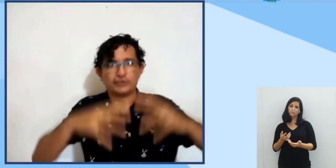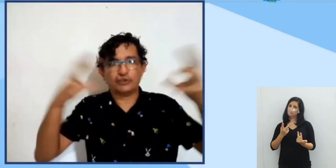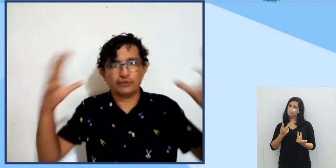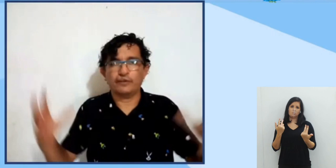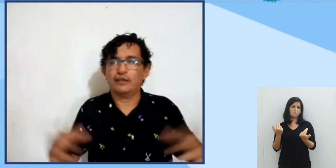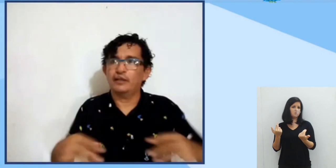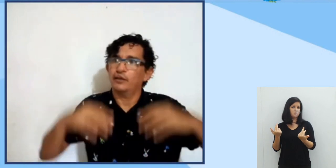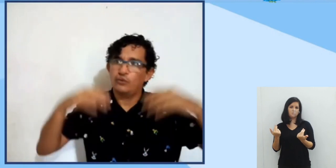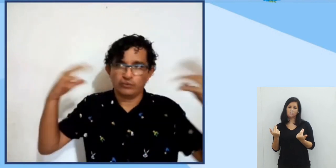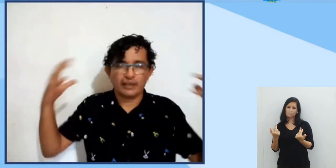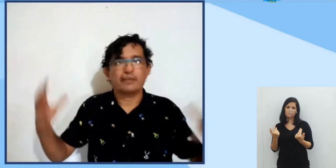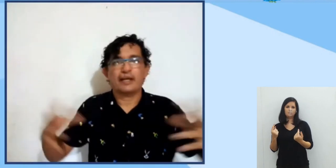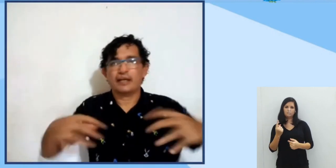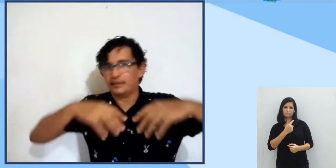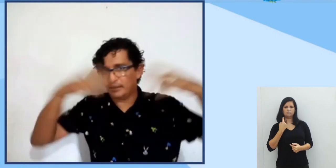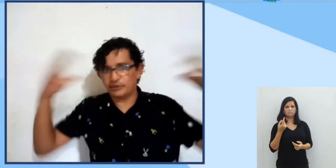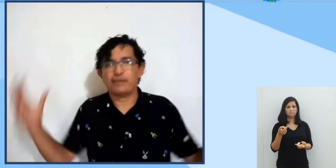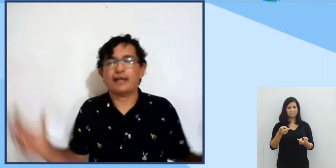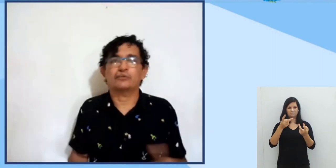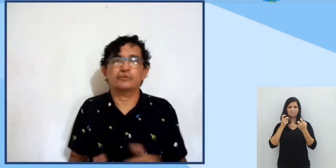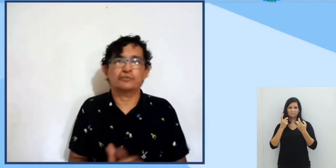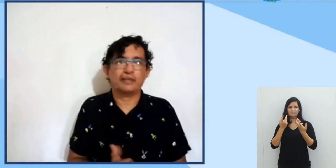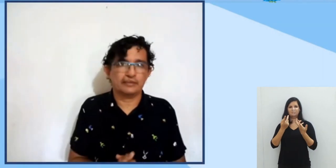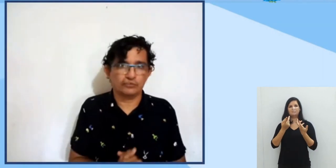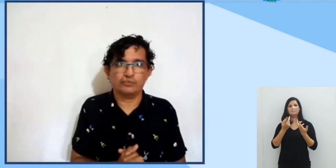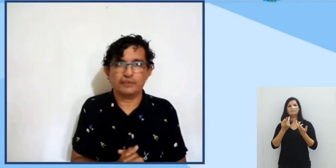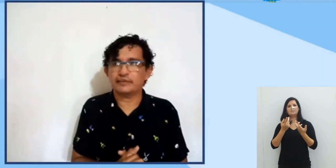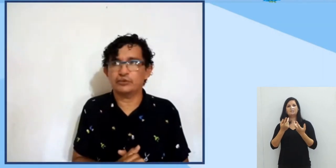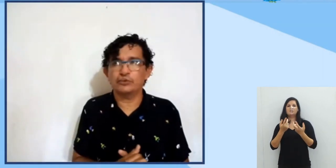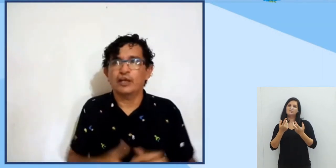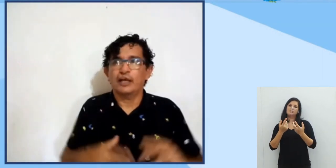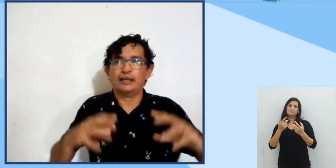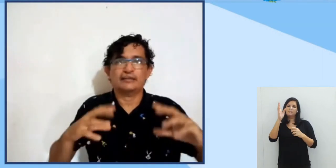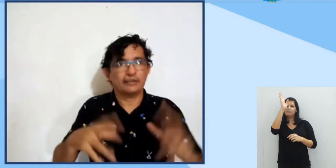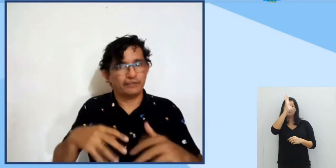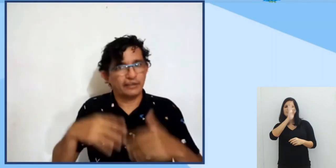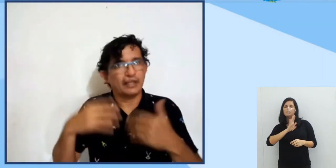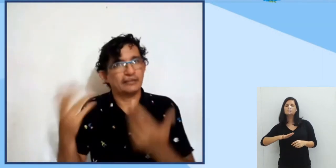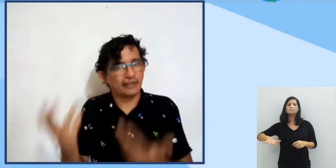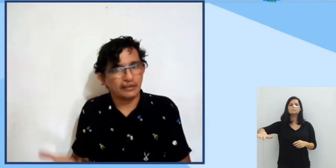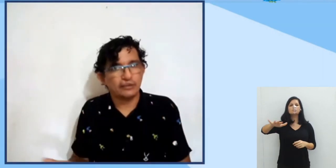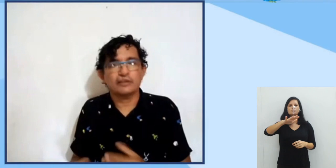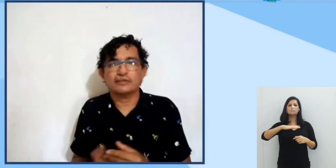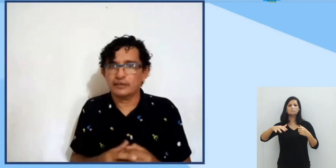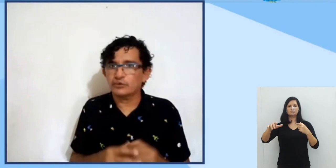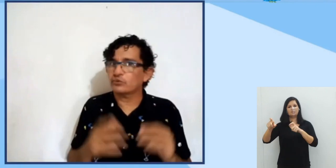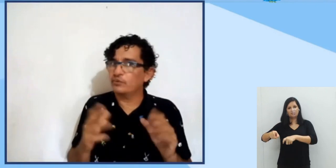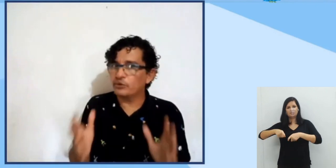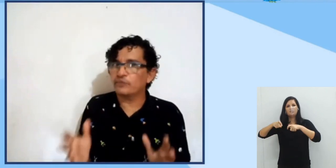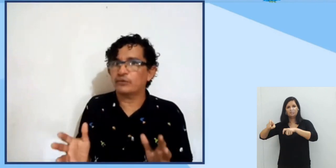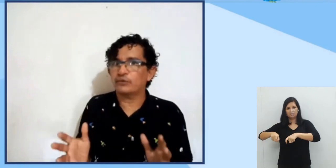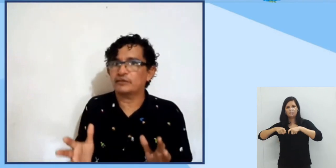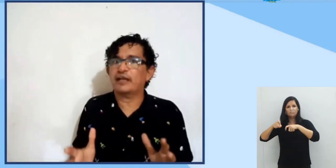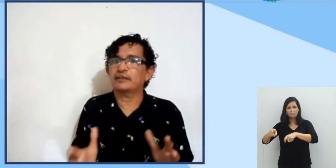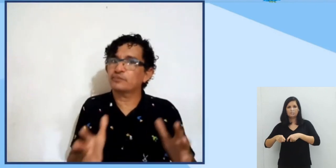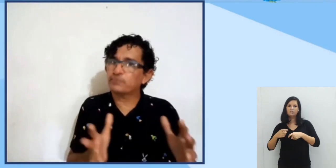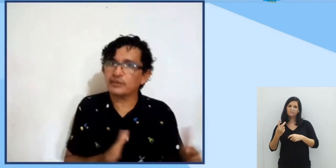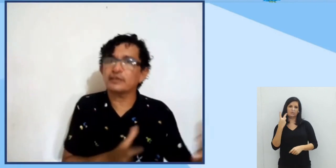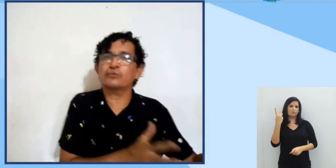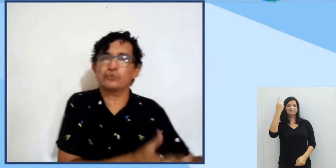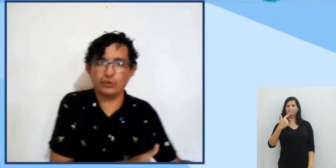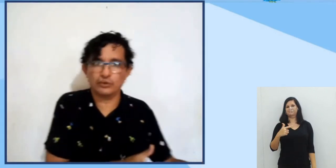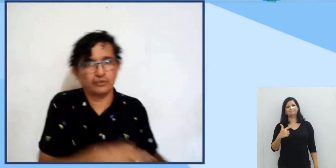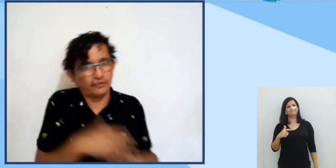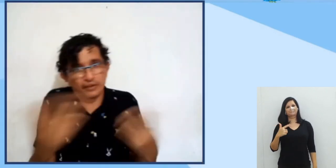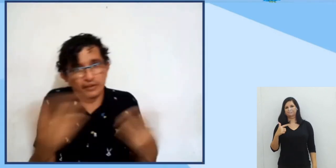é? Basta a gente ver ou lembrar que grande parte do Brasil, as atividades agrícolas, elas não são muito valorizadas